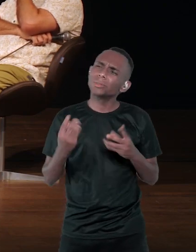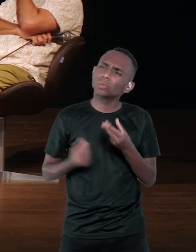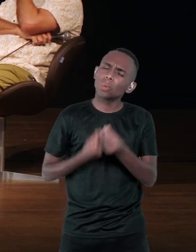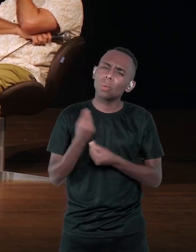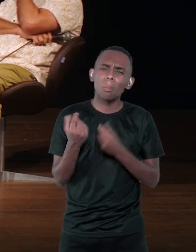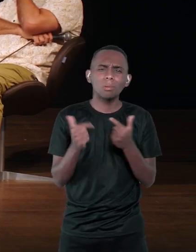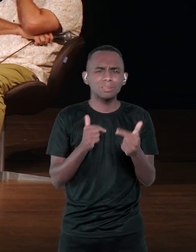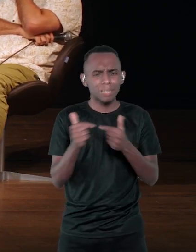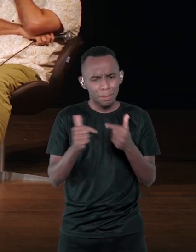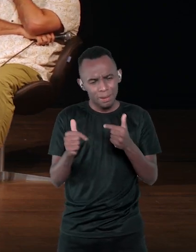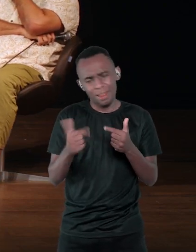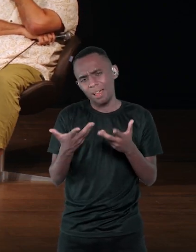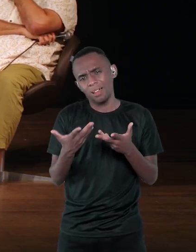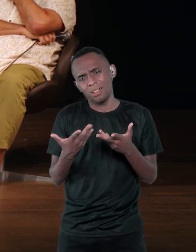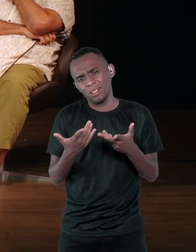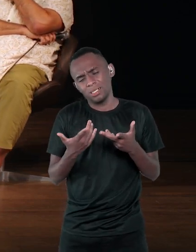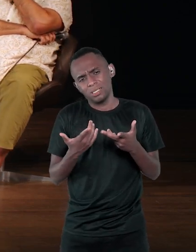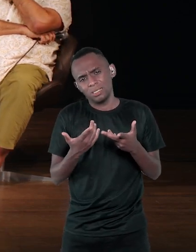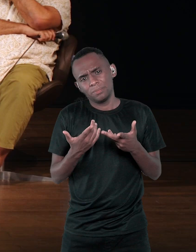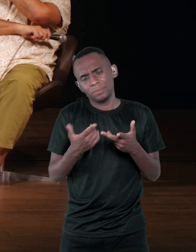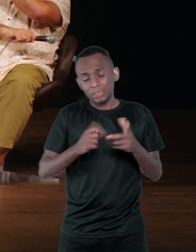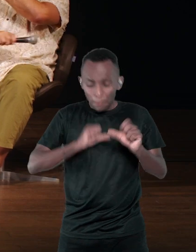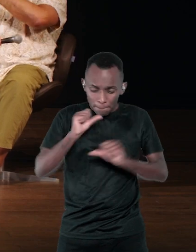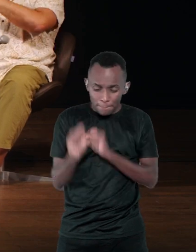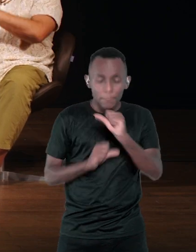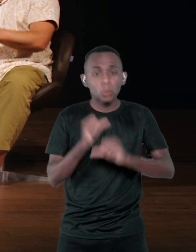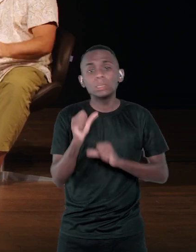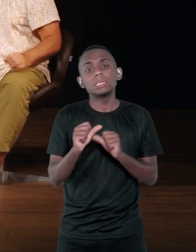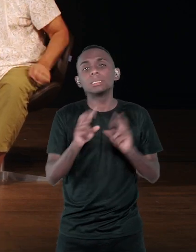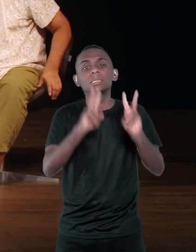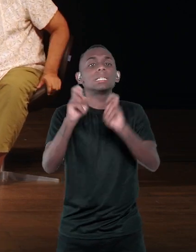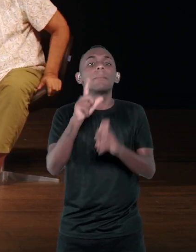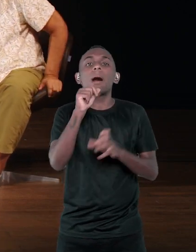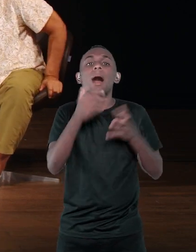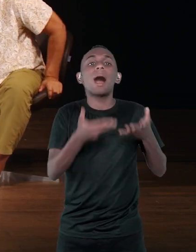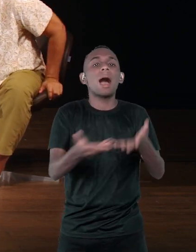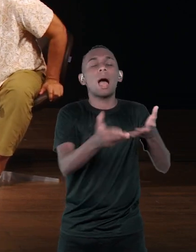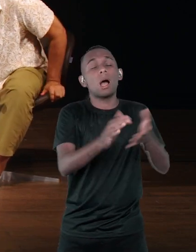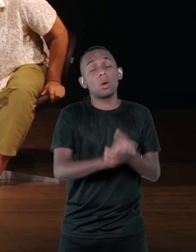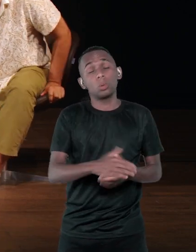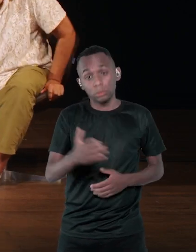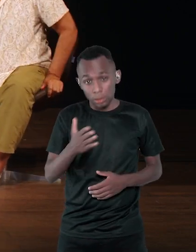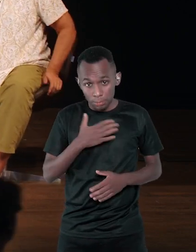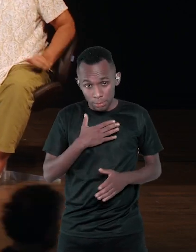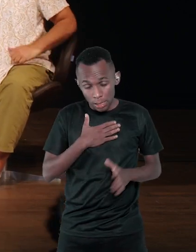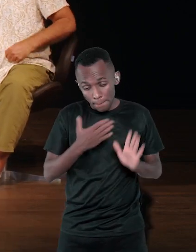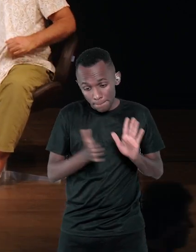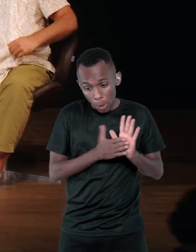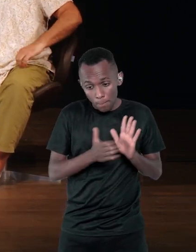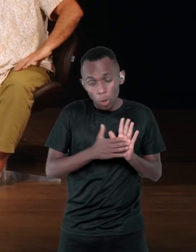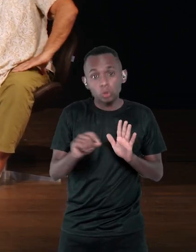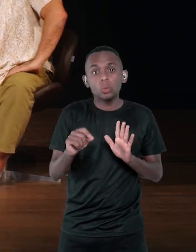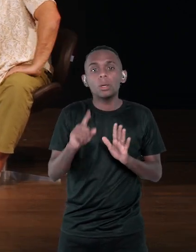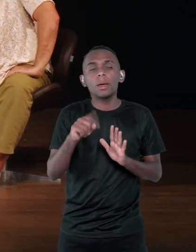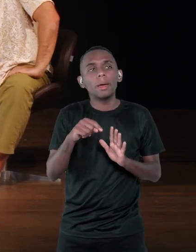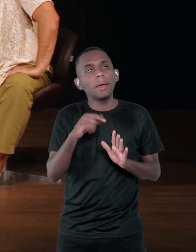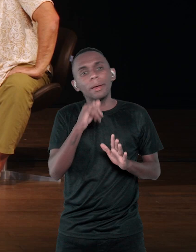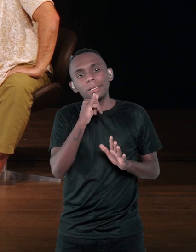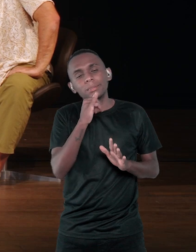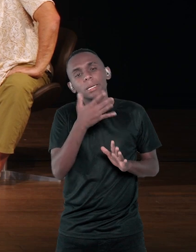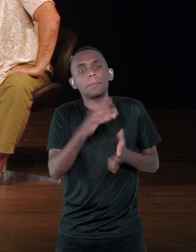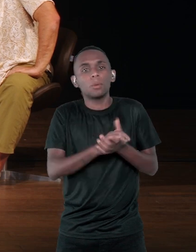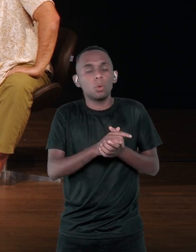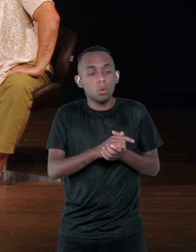território, uma causa de transformação, com água? Foi aí que eu propus para a equipe da gente recuperar um rio. A gente